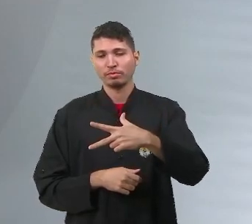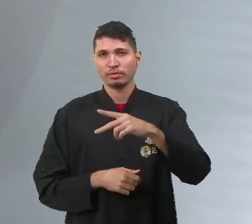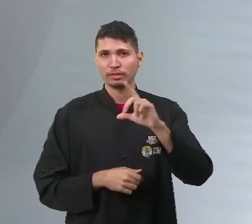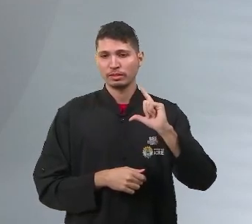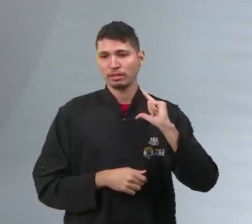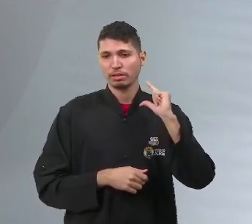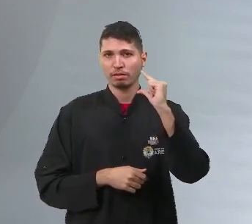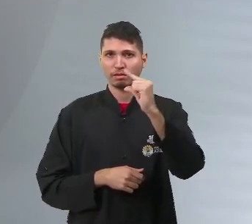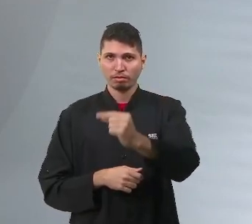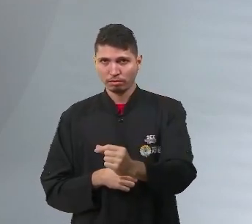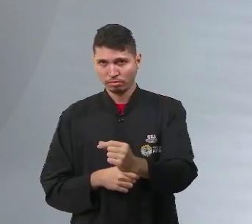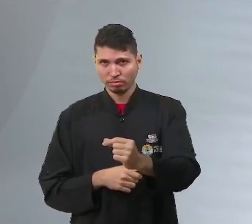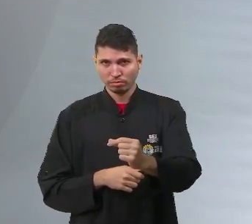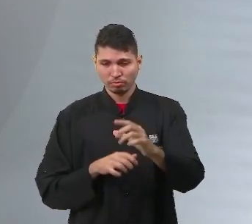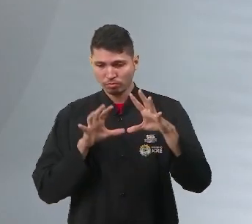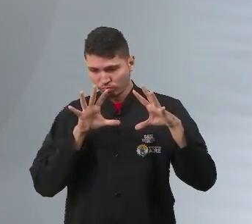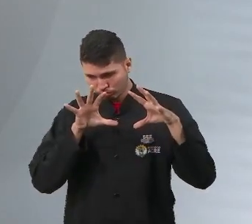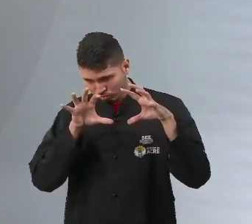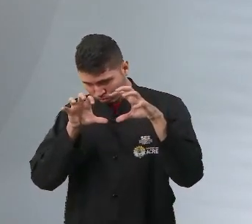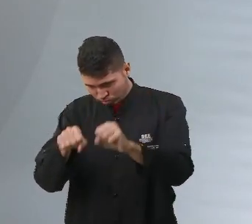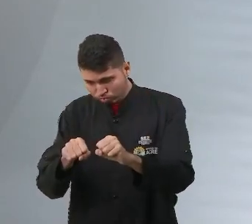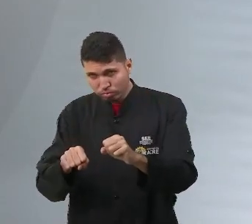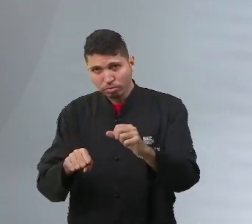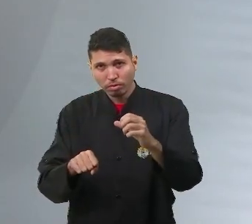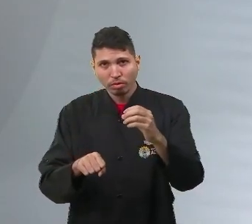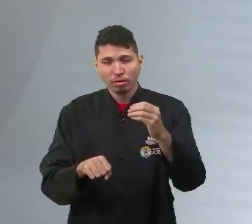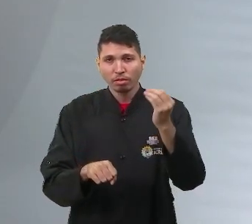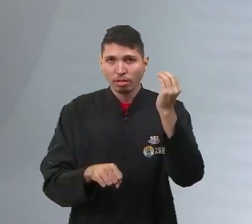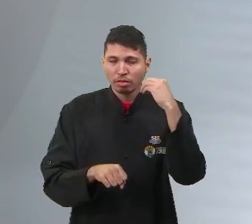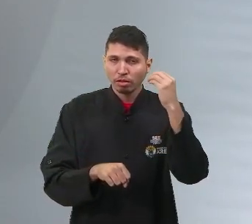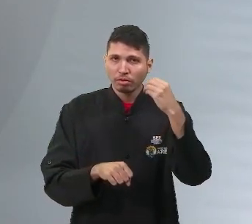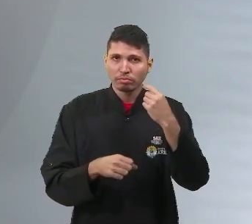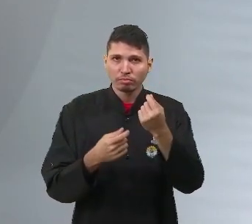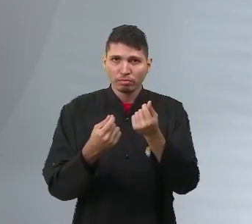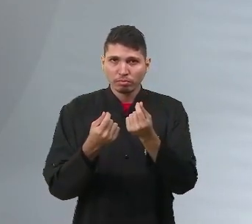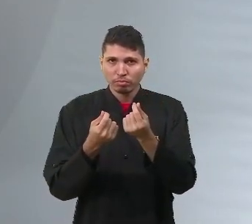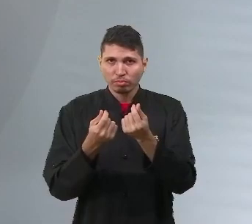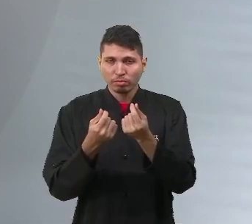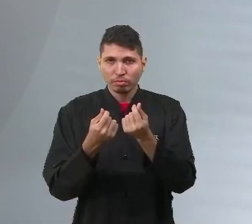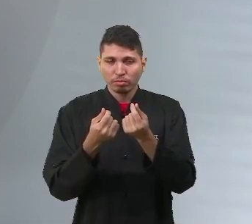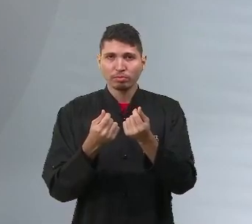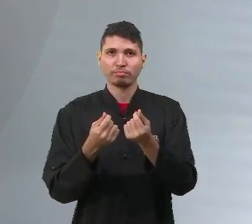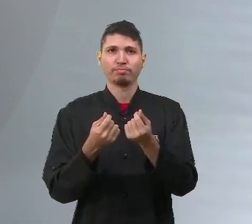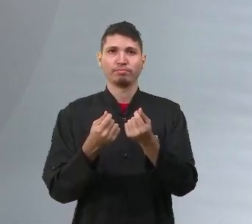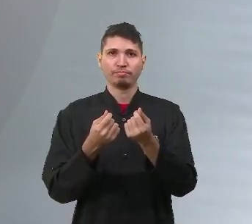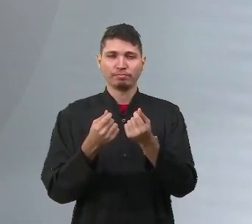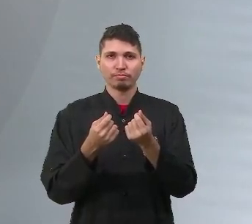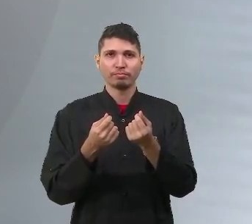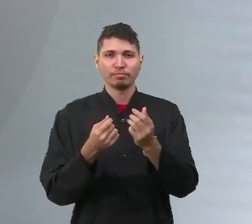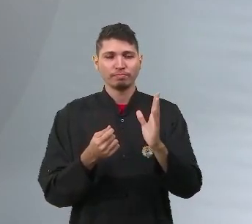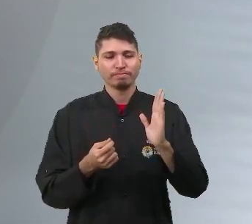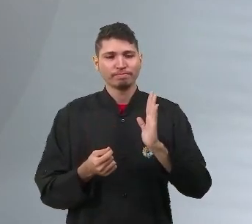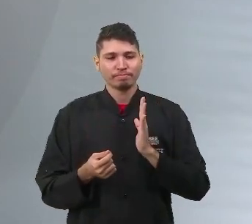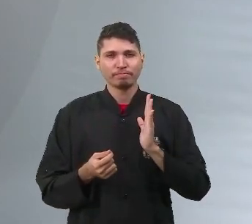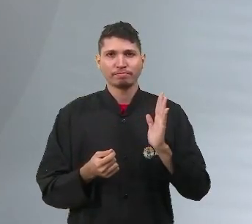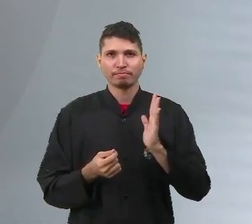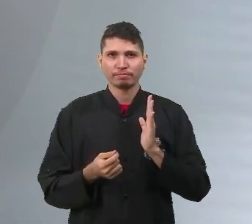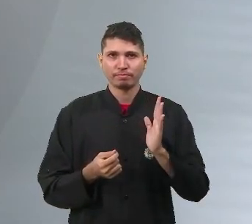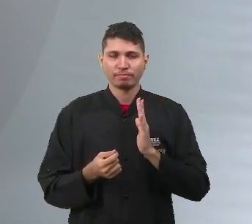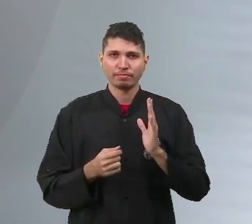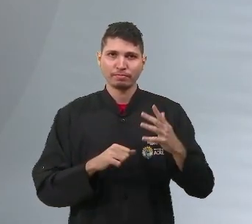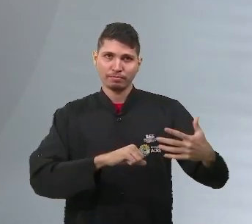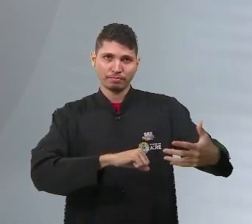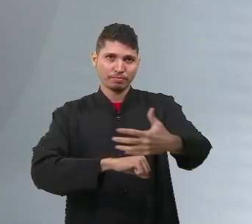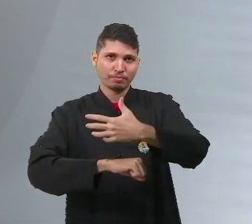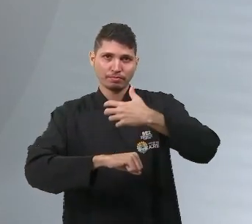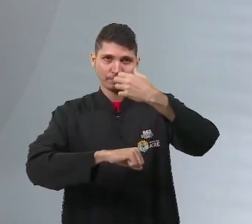de riquezas em outros territórios. E o Brasil está inserido dentro dessa lógica mercantilista. Quando você entende que o Brasil foi uma colônia de Portugal e foi uma colônia